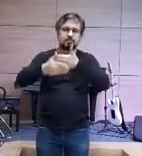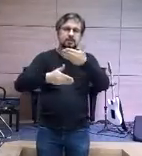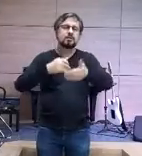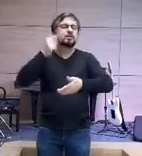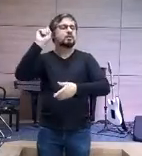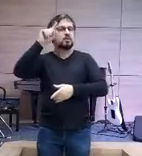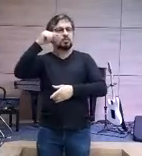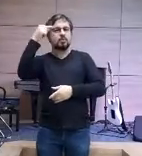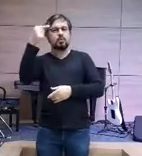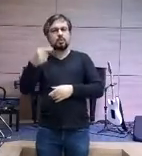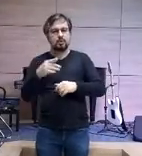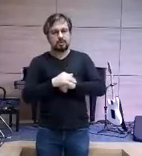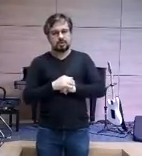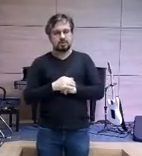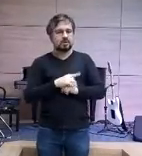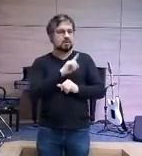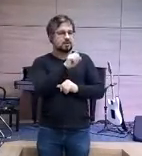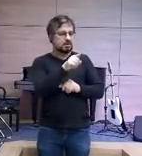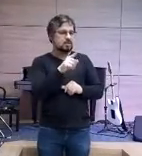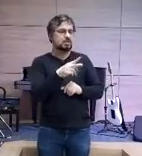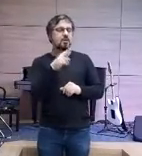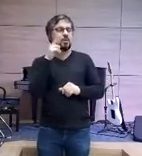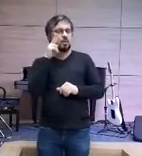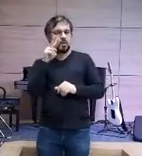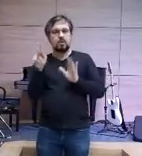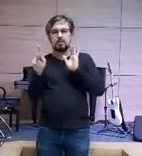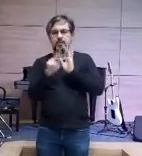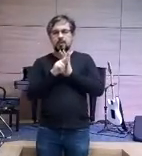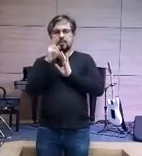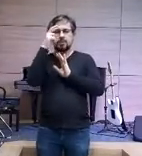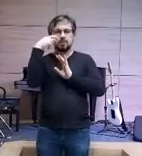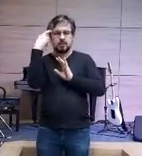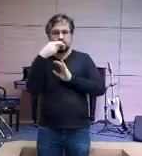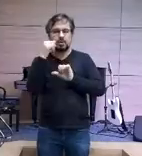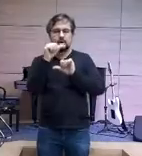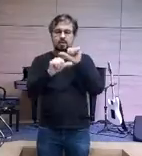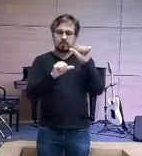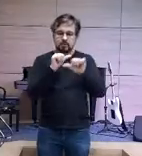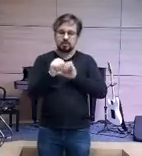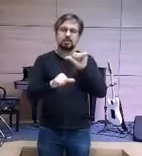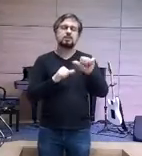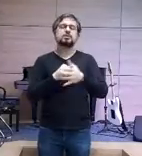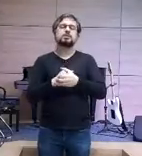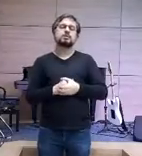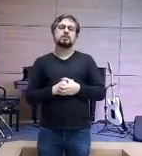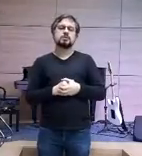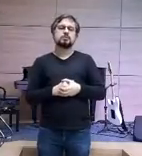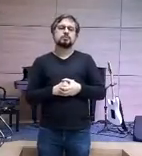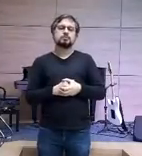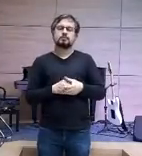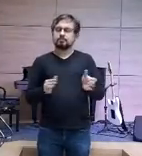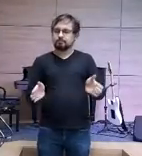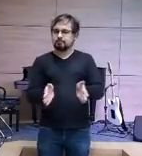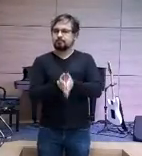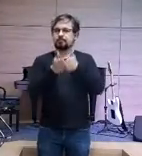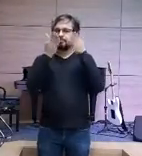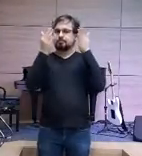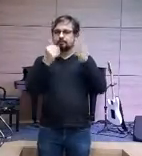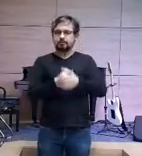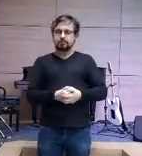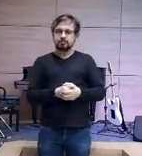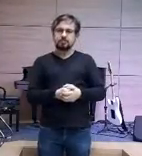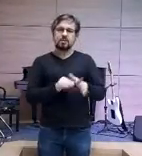antes e depois você vendo que os seus próprios olhos a mudança transformação é muito maravilhoso